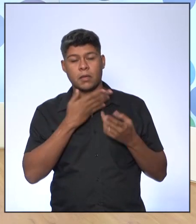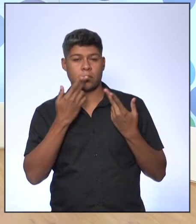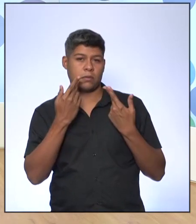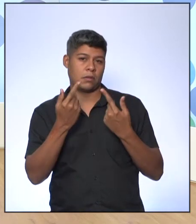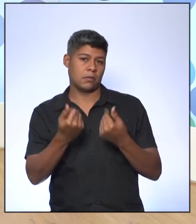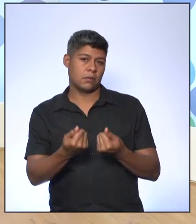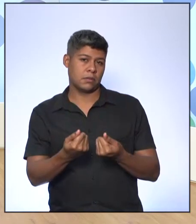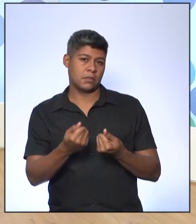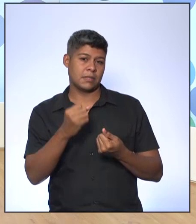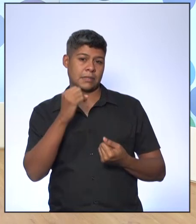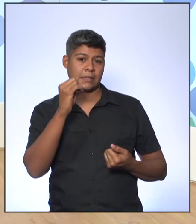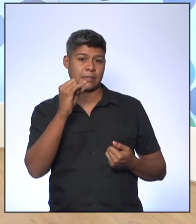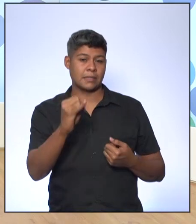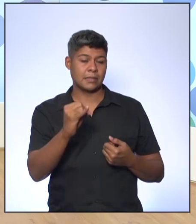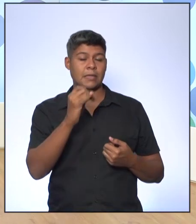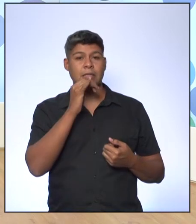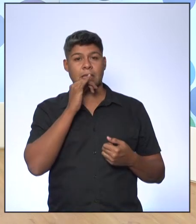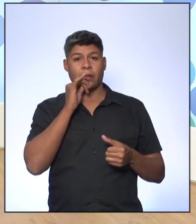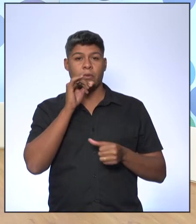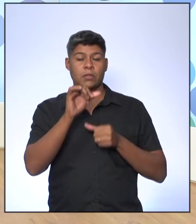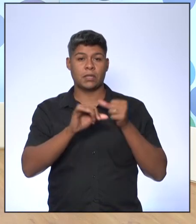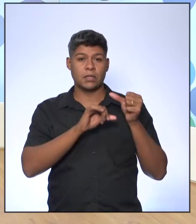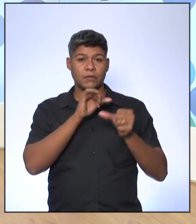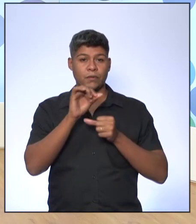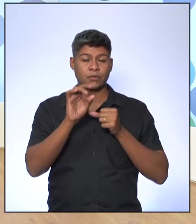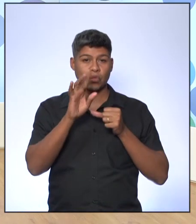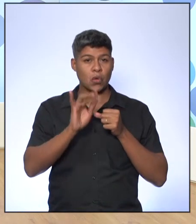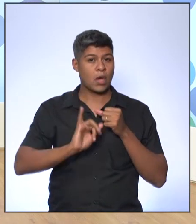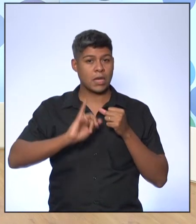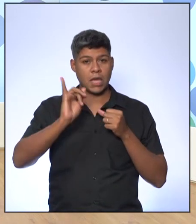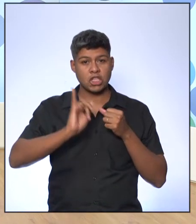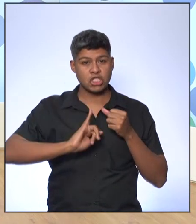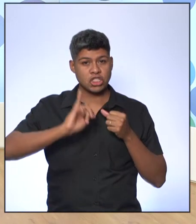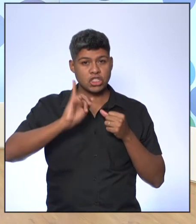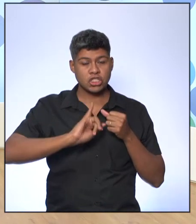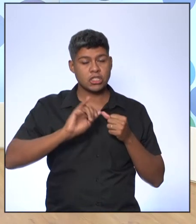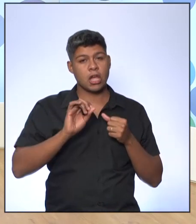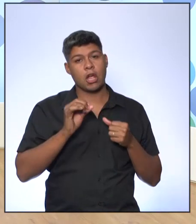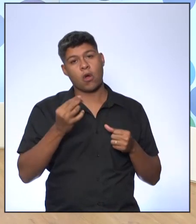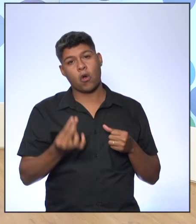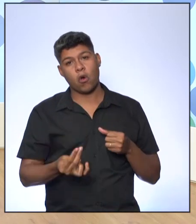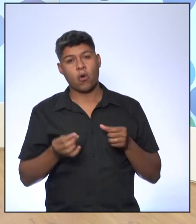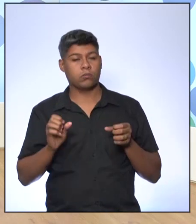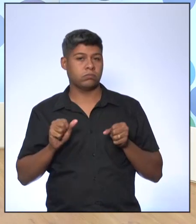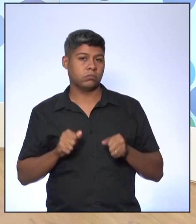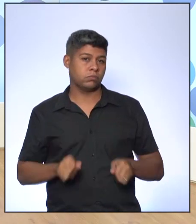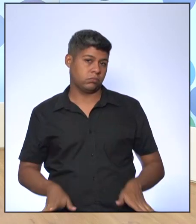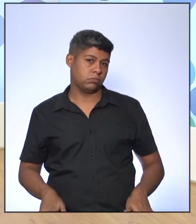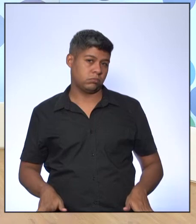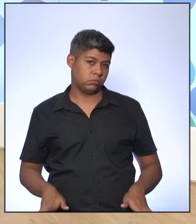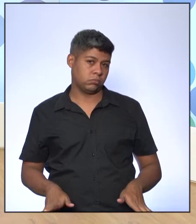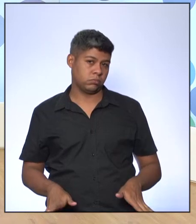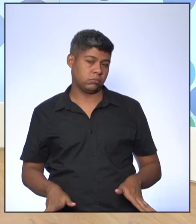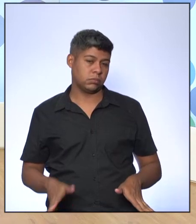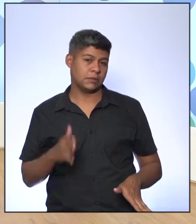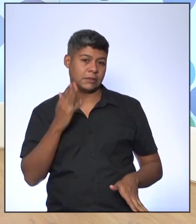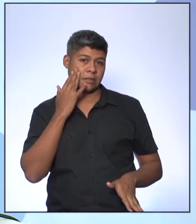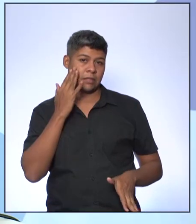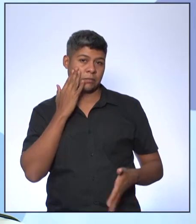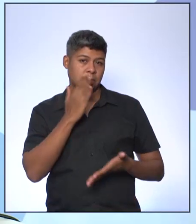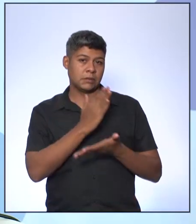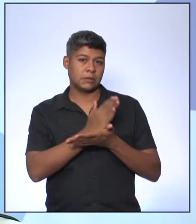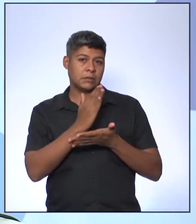natureza, né? Se ele transforma só a energia que ele foi fabricado ou se ele desperdiça, ou seja, Sim, ele